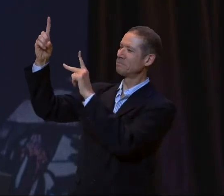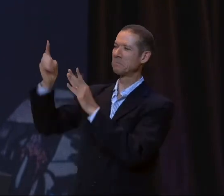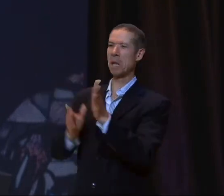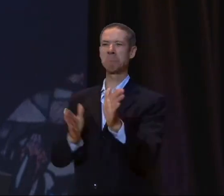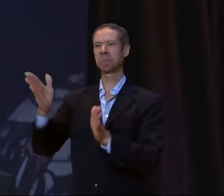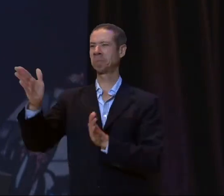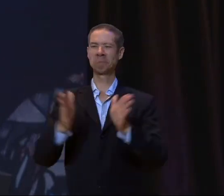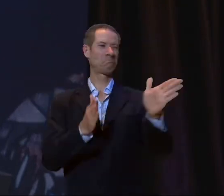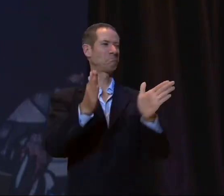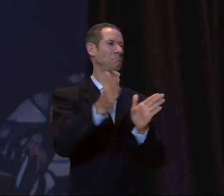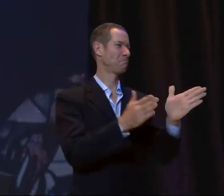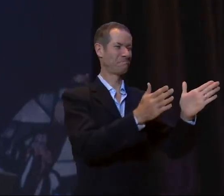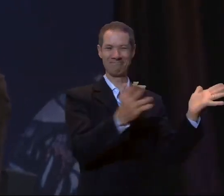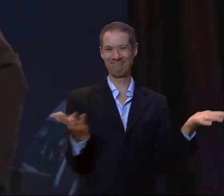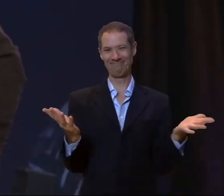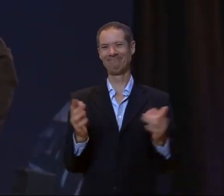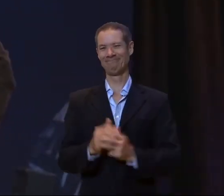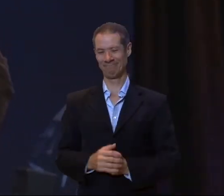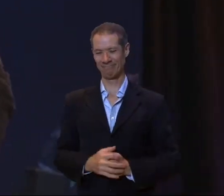você for.